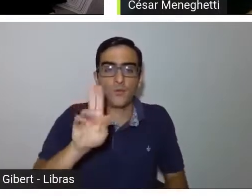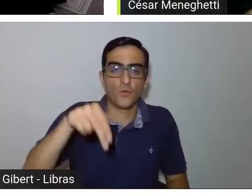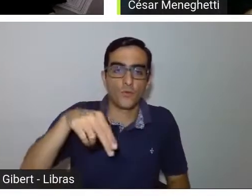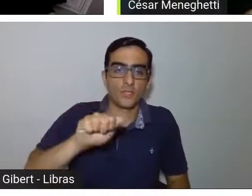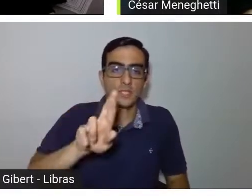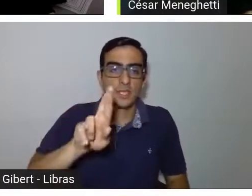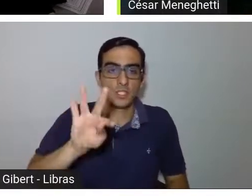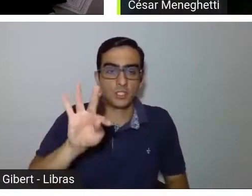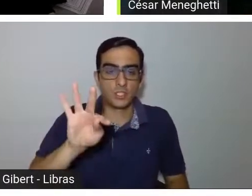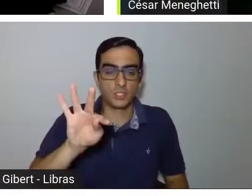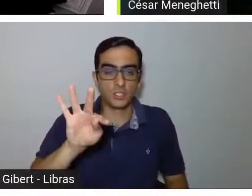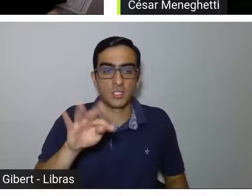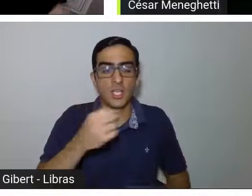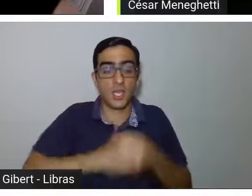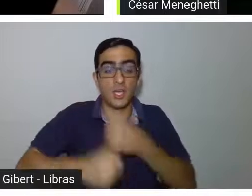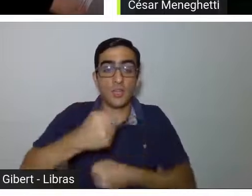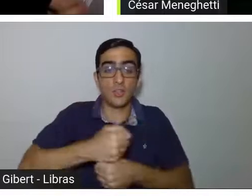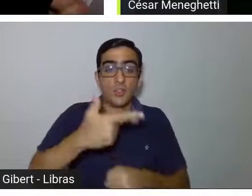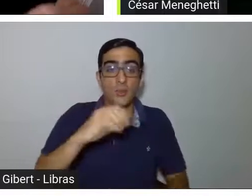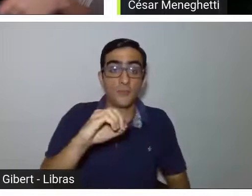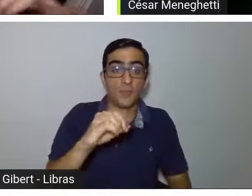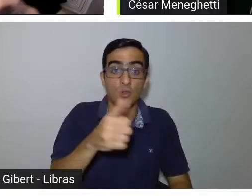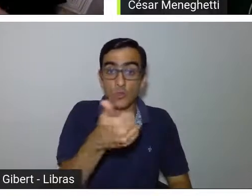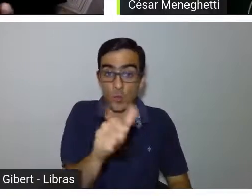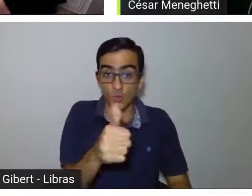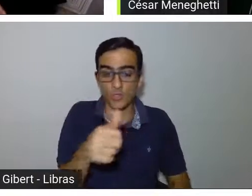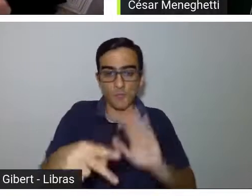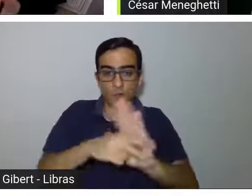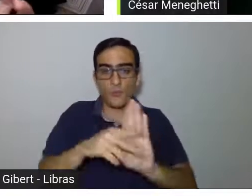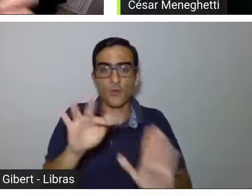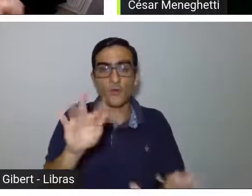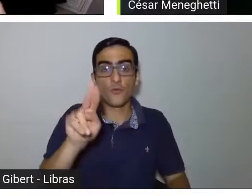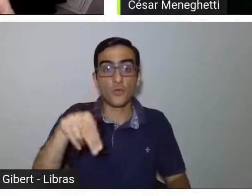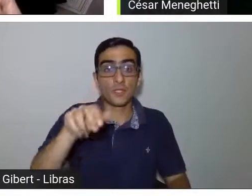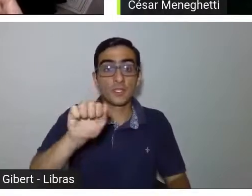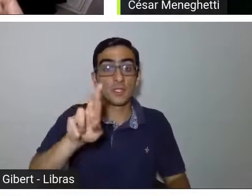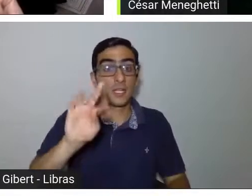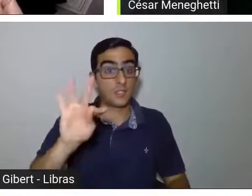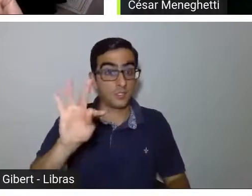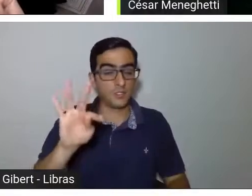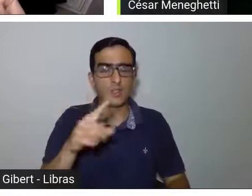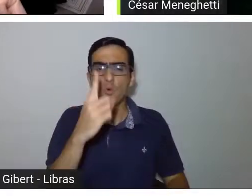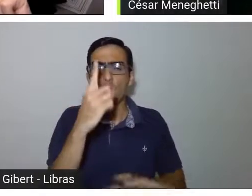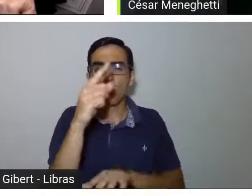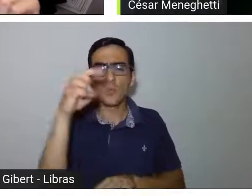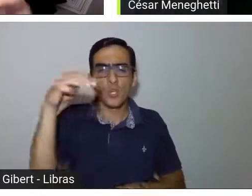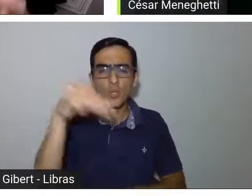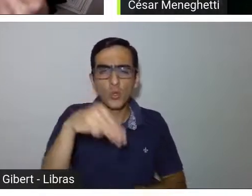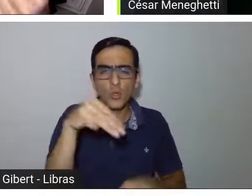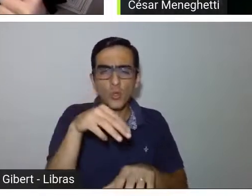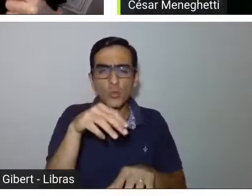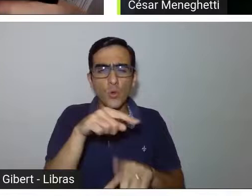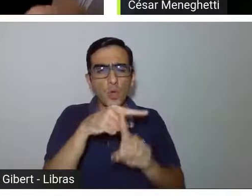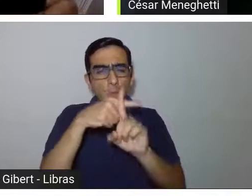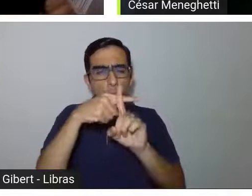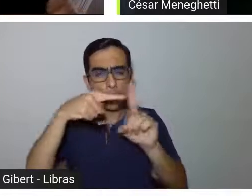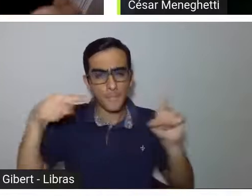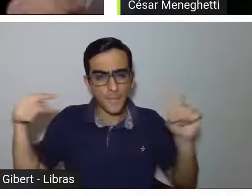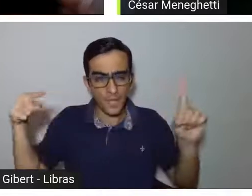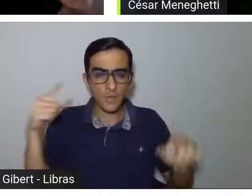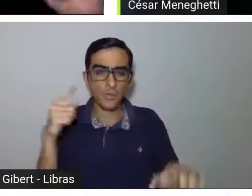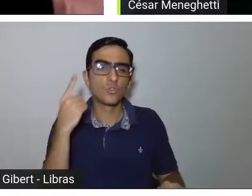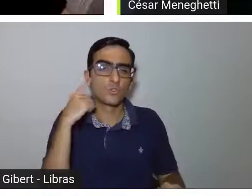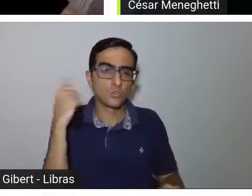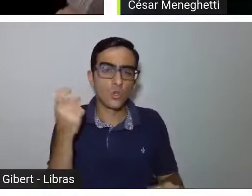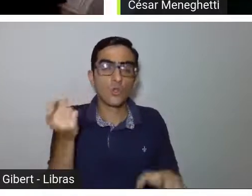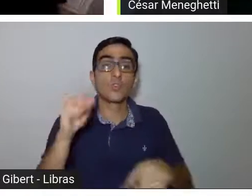2011. 2011, tá. A gente vai assistir 1 minuto e meio em tela cheia com som e depois a gente